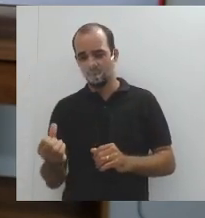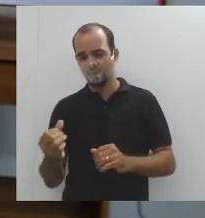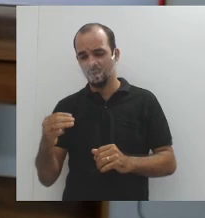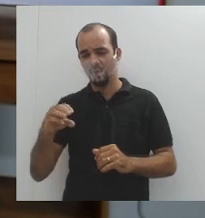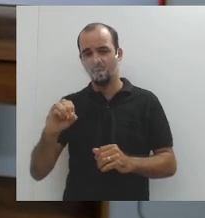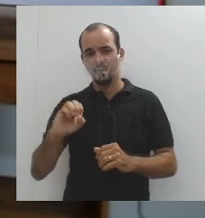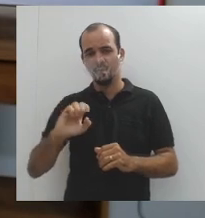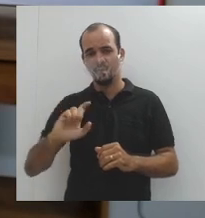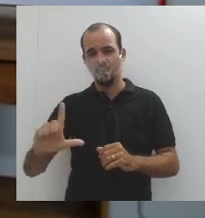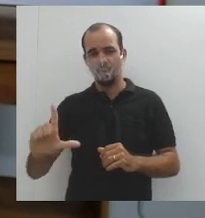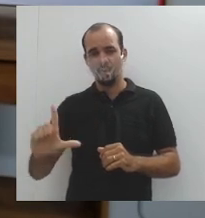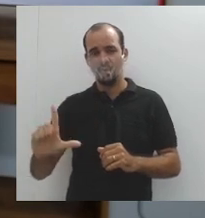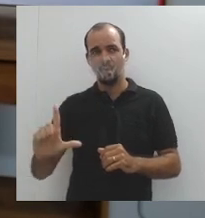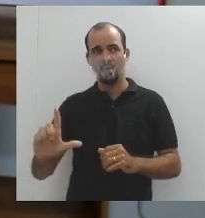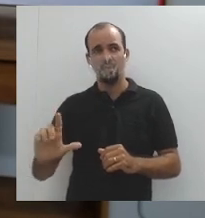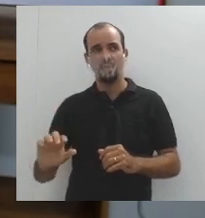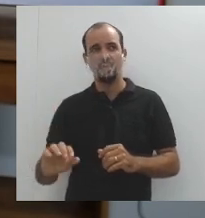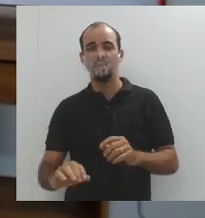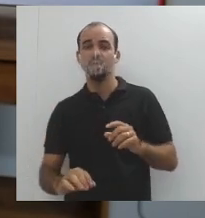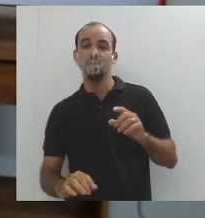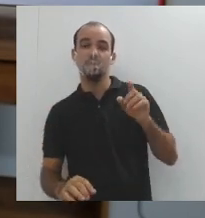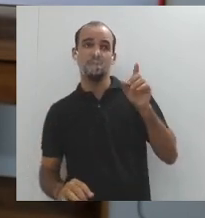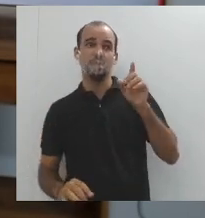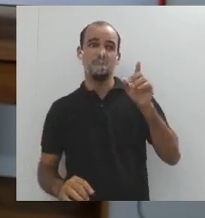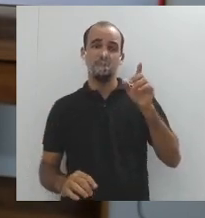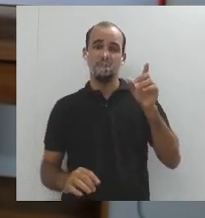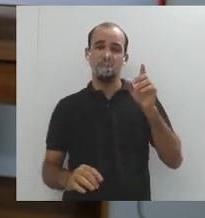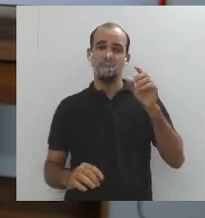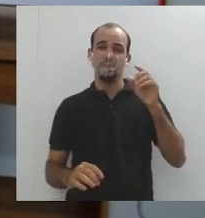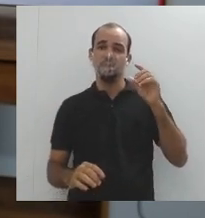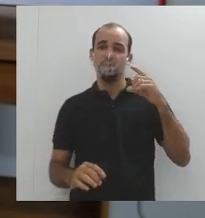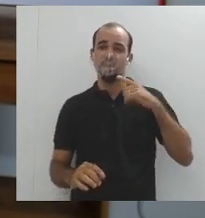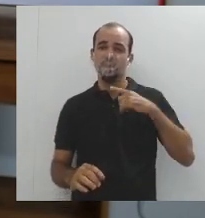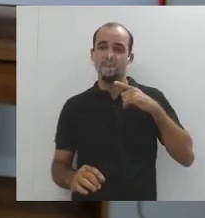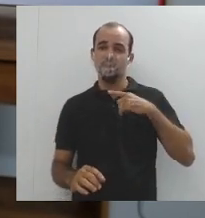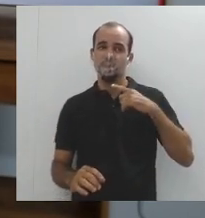ok? Se aqui eu tenho isso aqui,